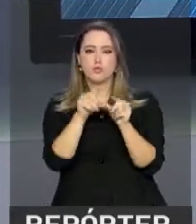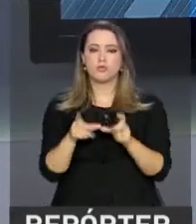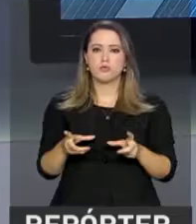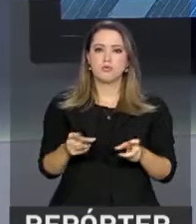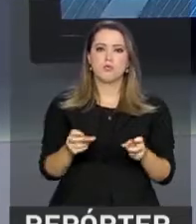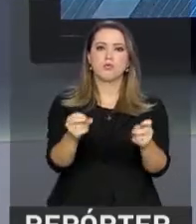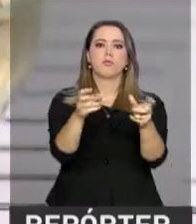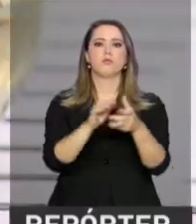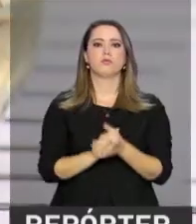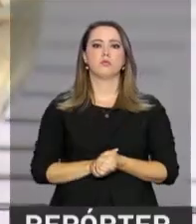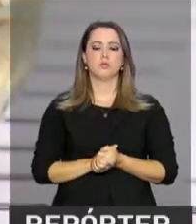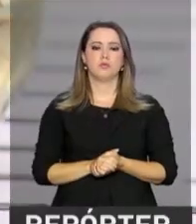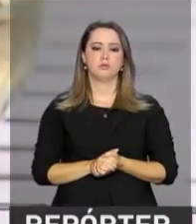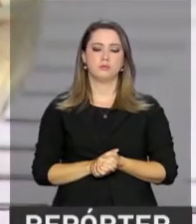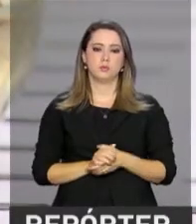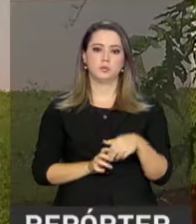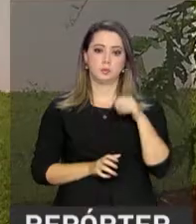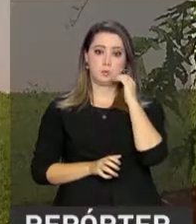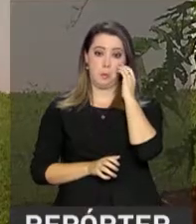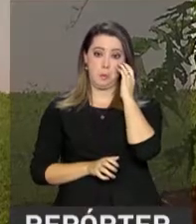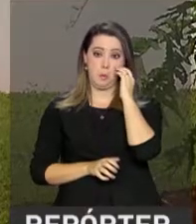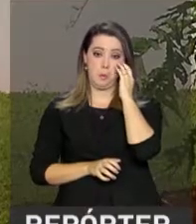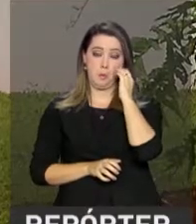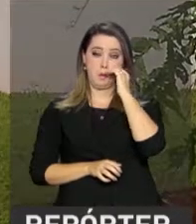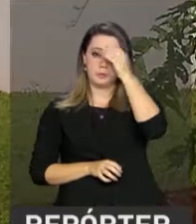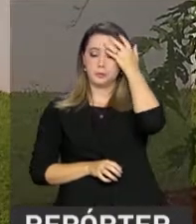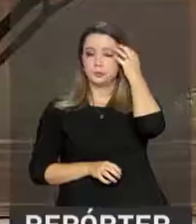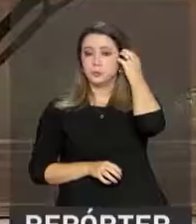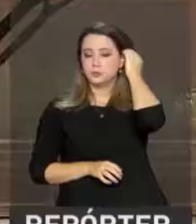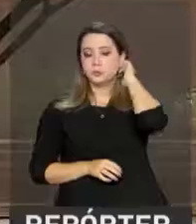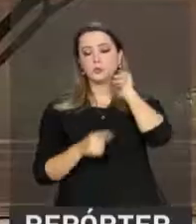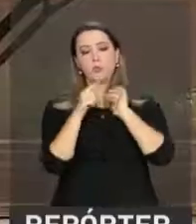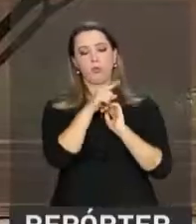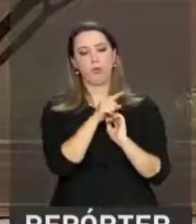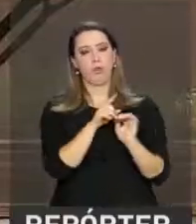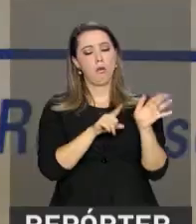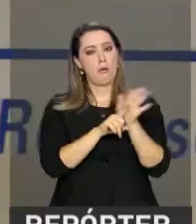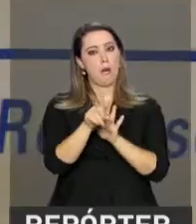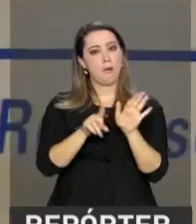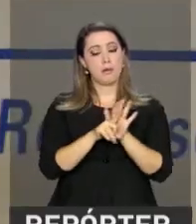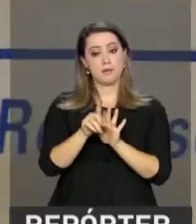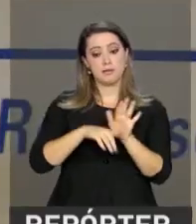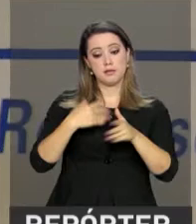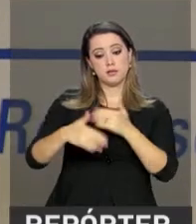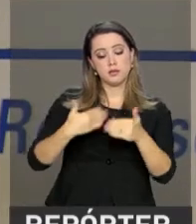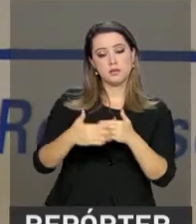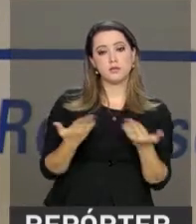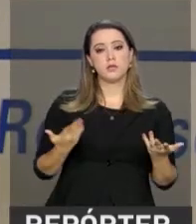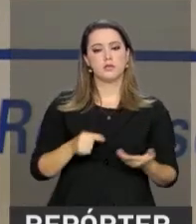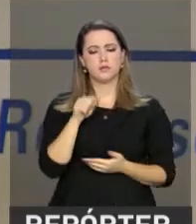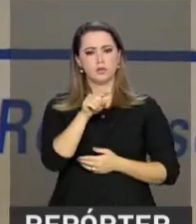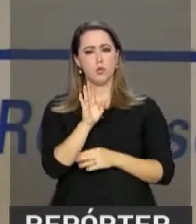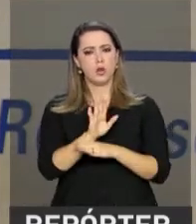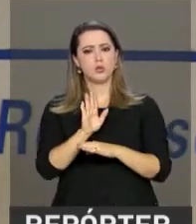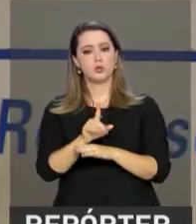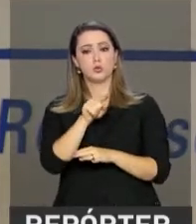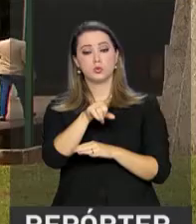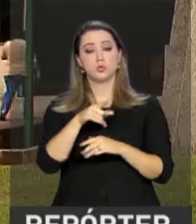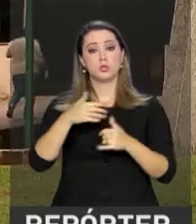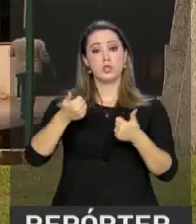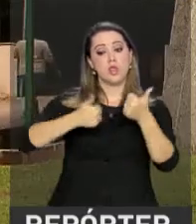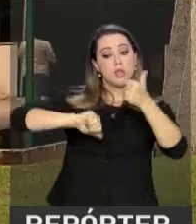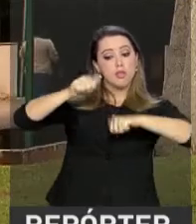aids a pesquisa desenvolvida com a ajuda deste laboratório da embrapa recursos genéticos e biotecnologia